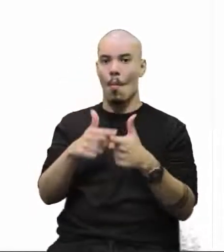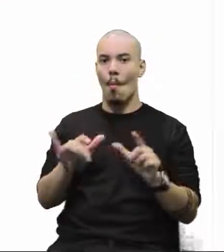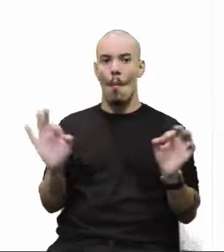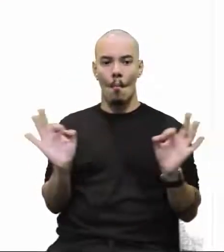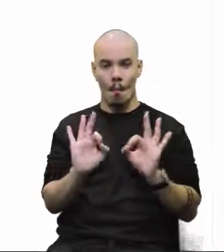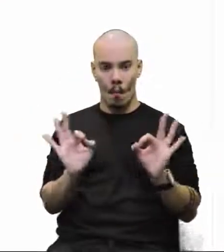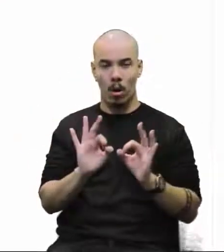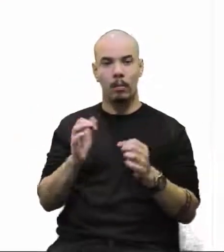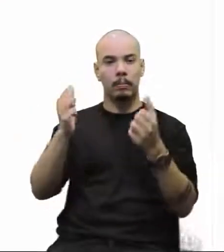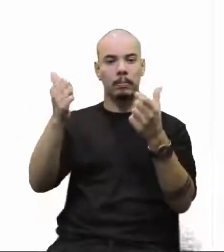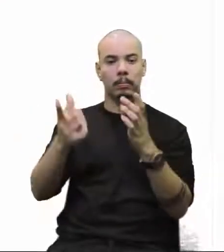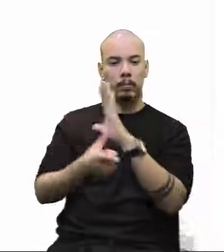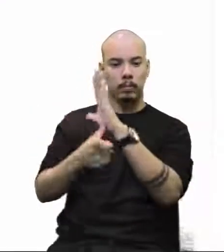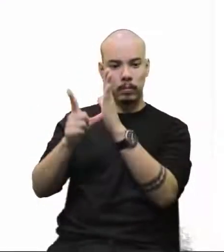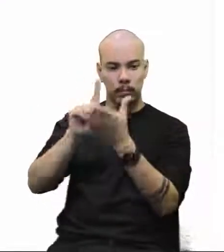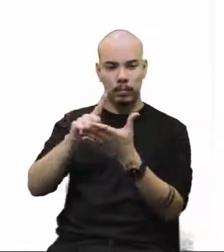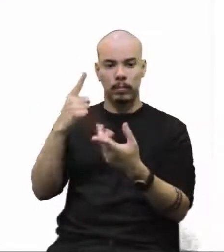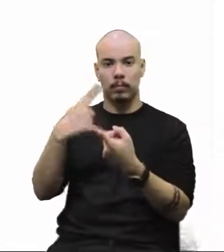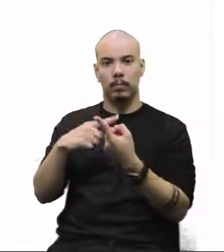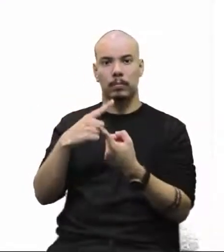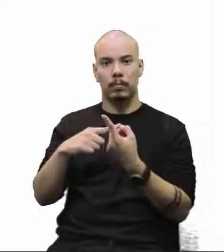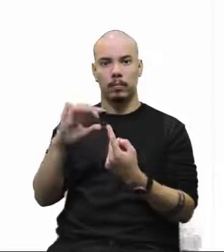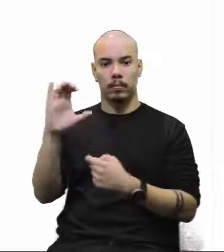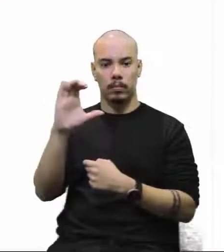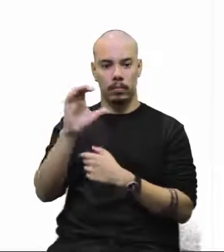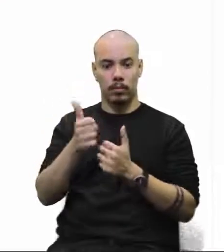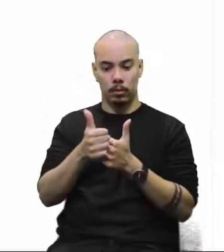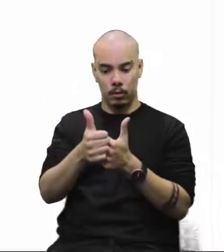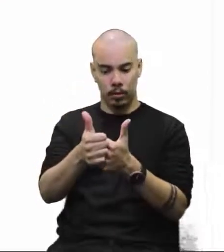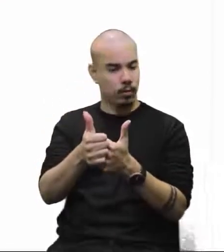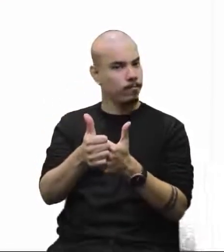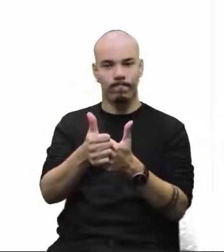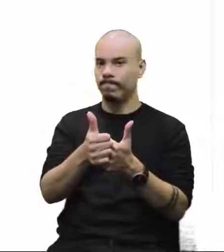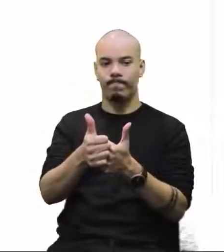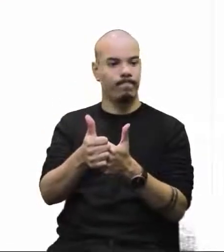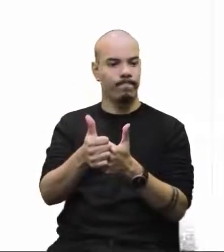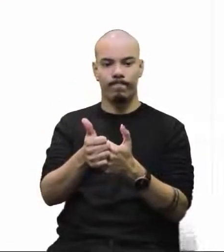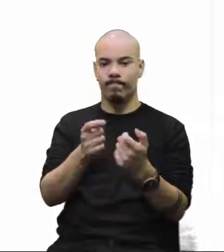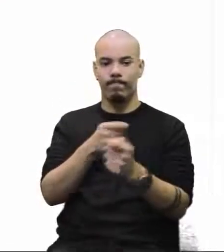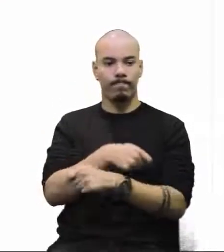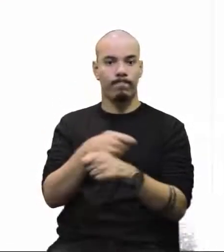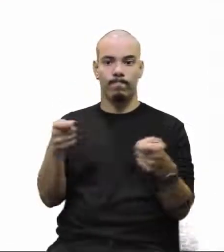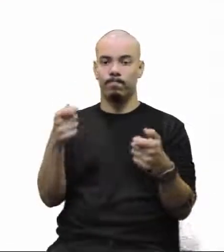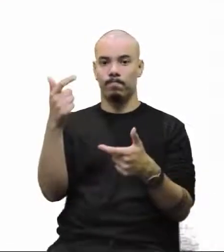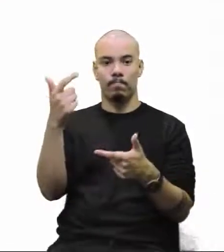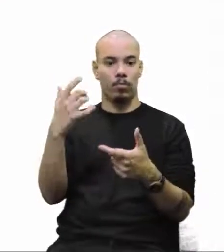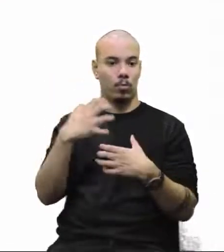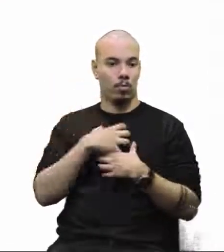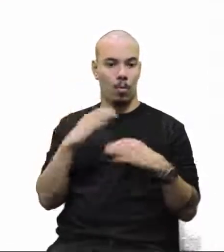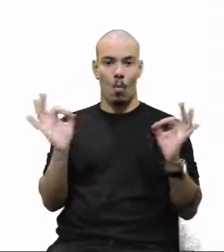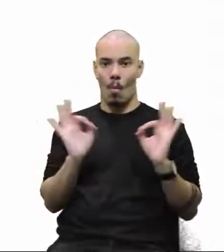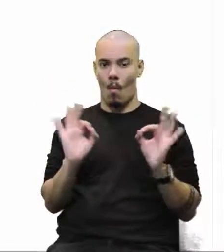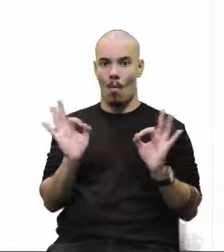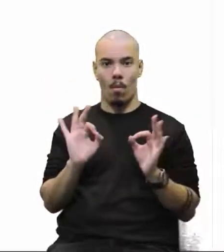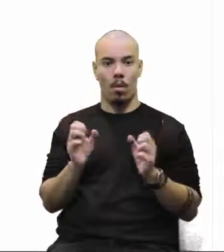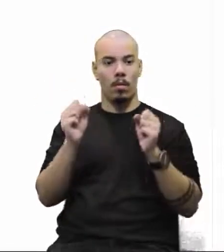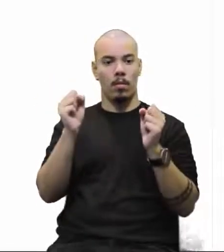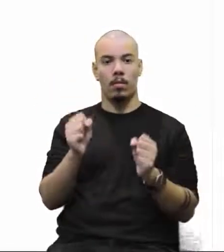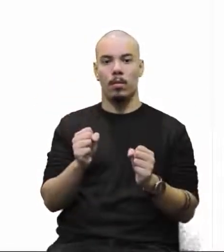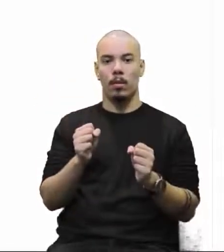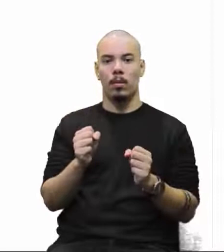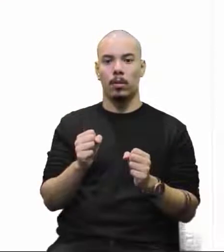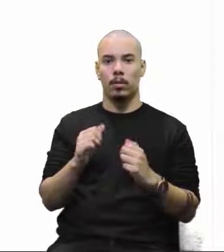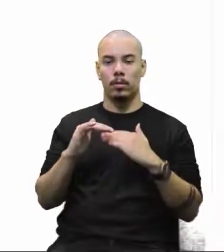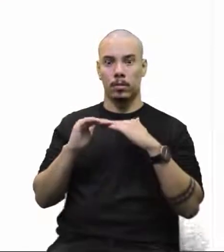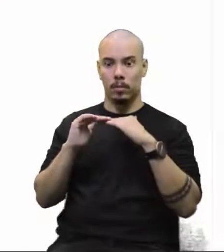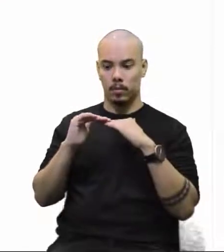falamos, né? A corrente na direção do campo não faz nenhum efeito. Nós chamamos, podemos chamar de horizontal